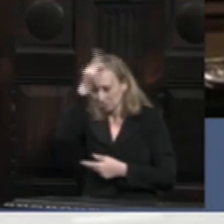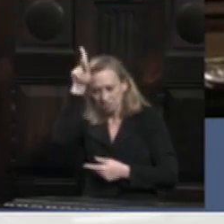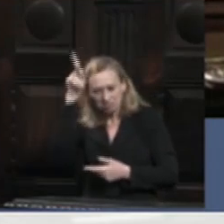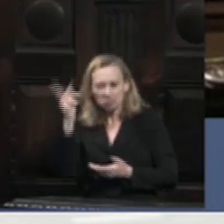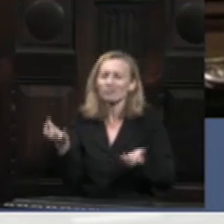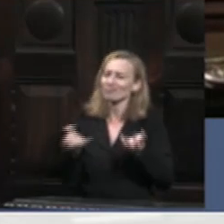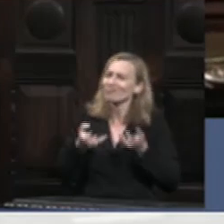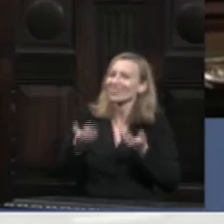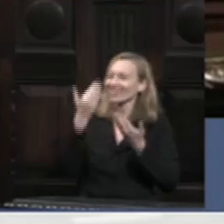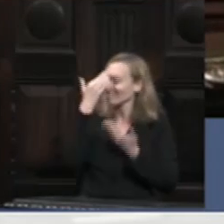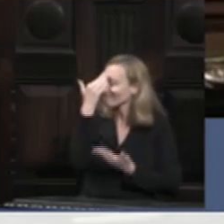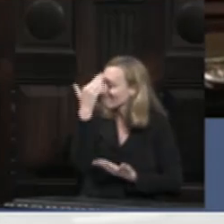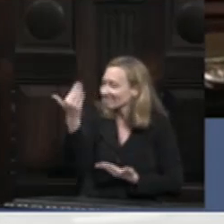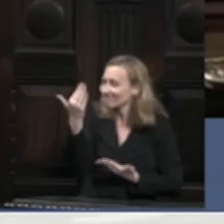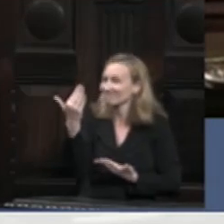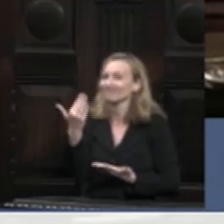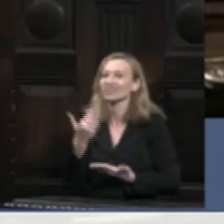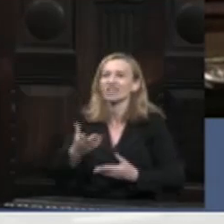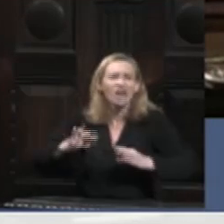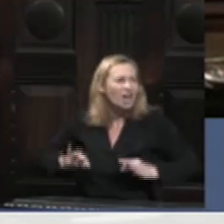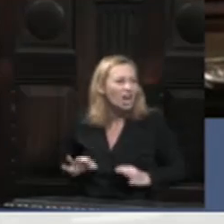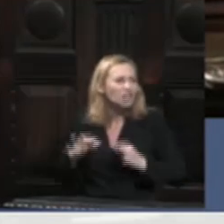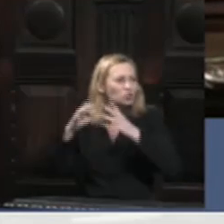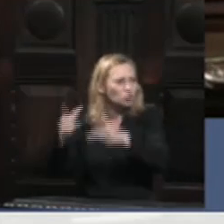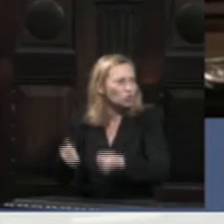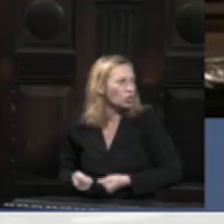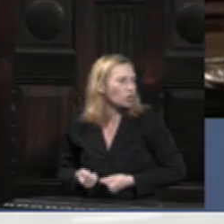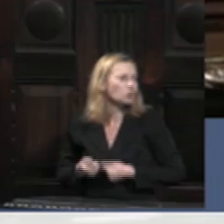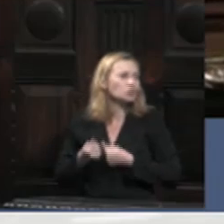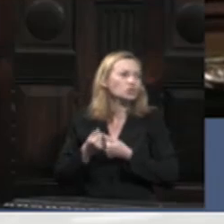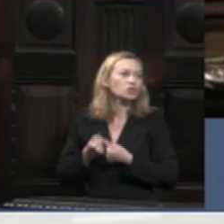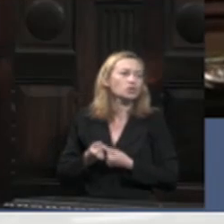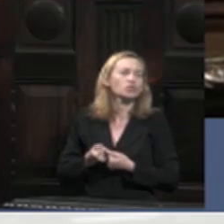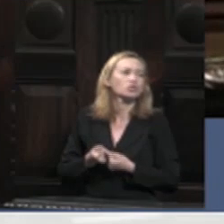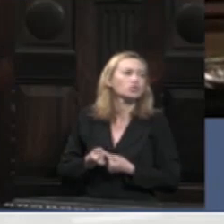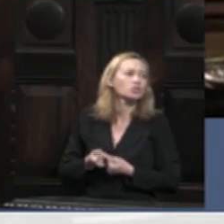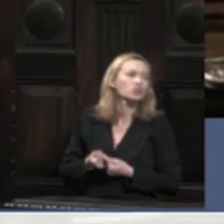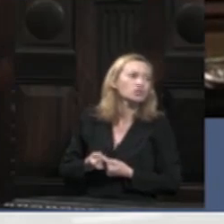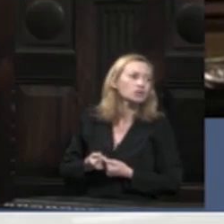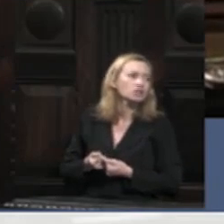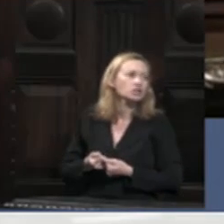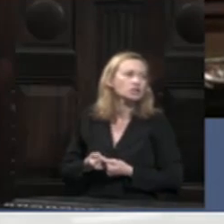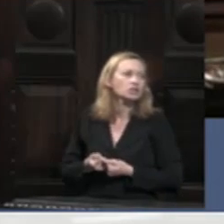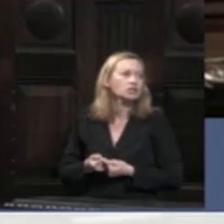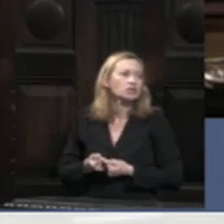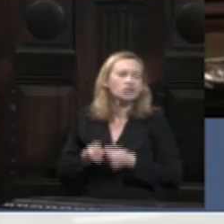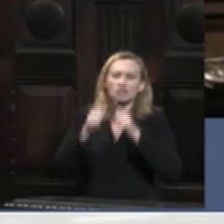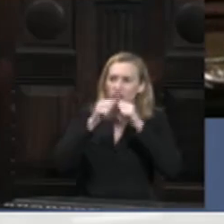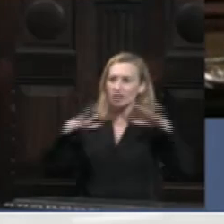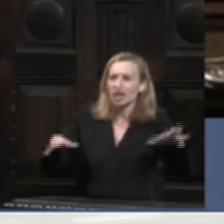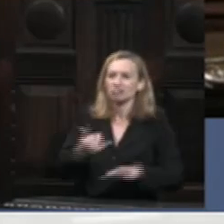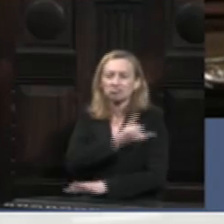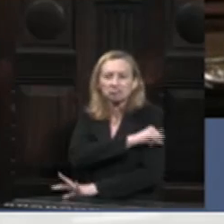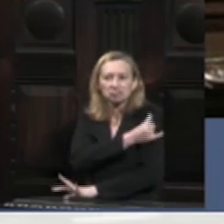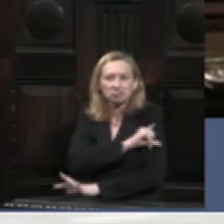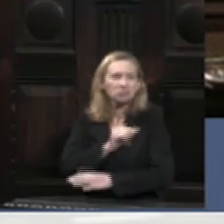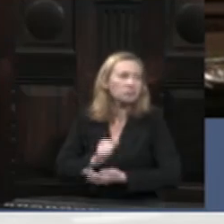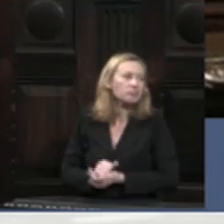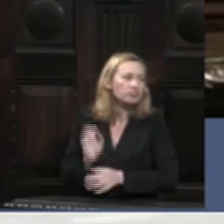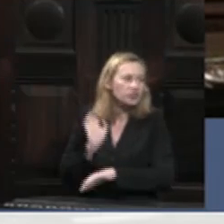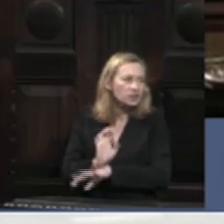para frente, no Rio de Janeiro e no Brasil. Por isso, queria fazer esse pronunciamento, registrando meu agradecimento, os vários apoios